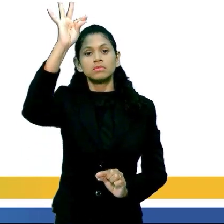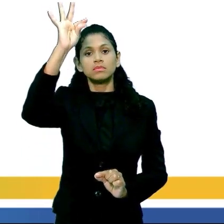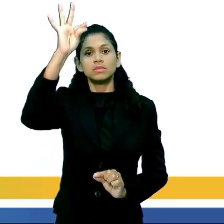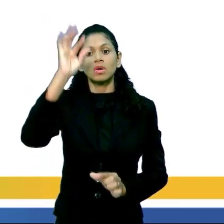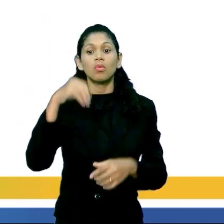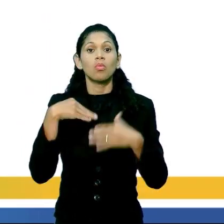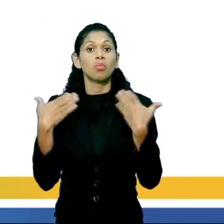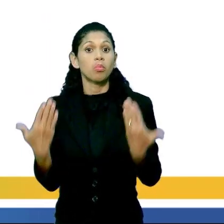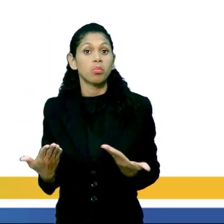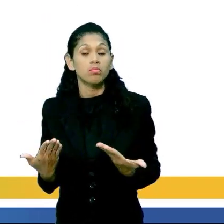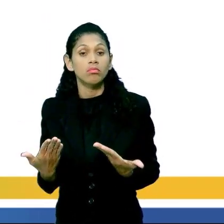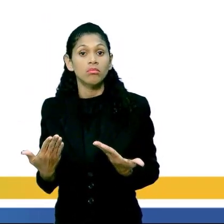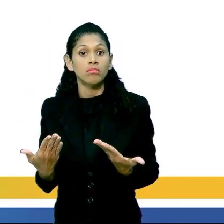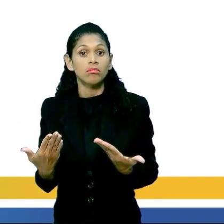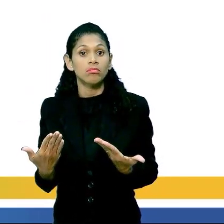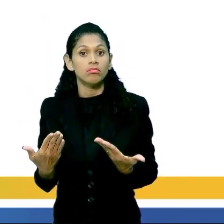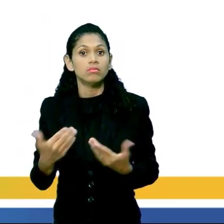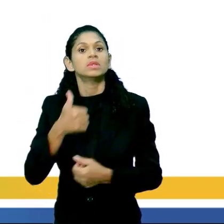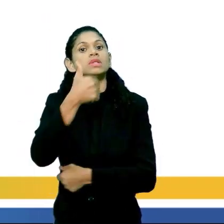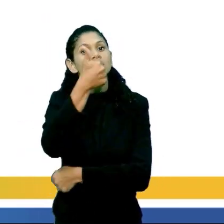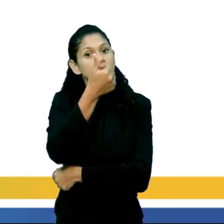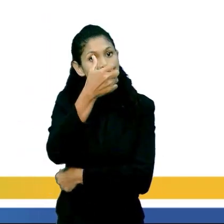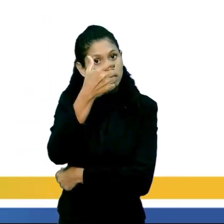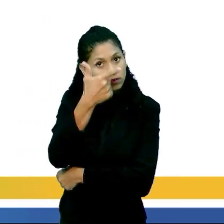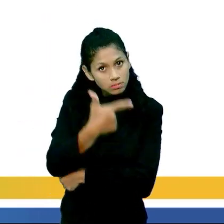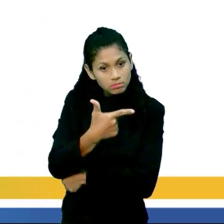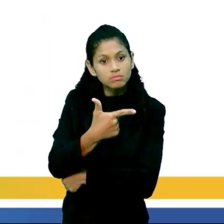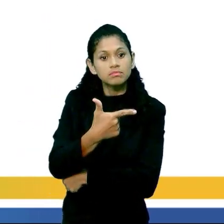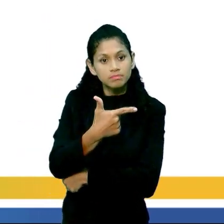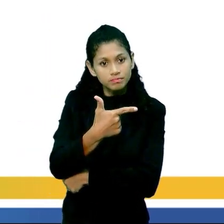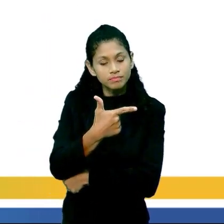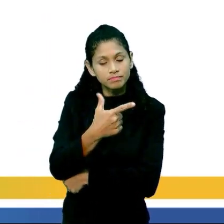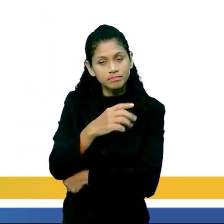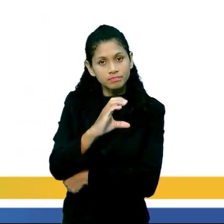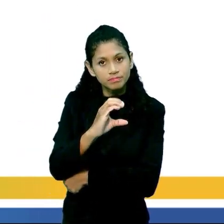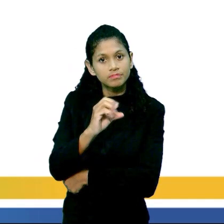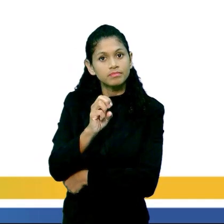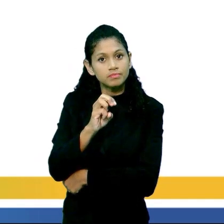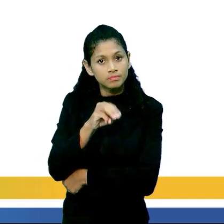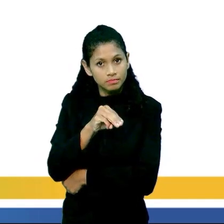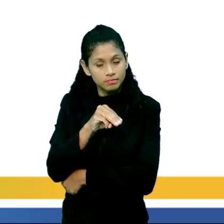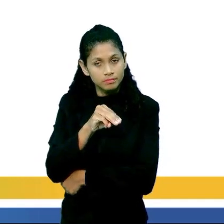retângulo, nós temos aí um 12, certo? Que é aqueles 12 centímetros.